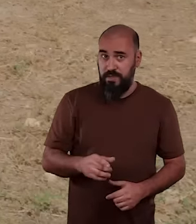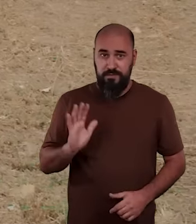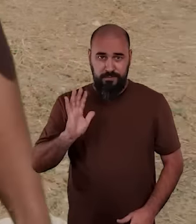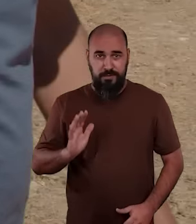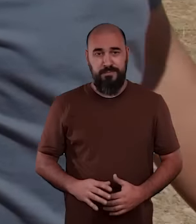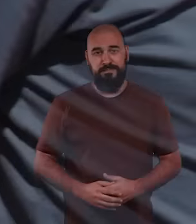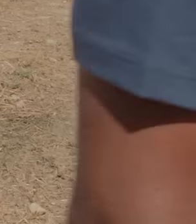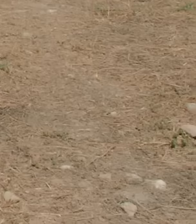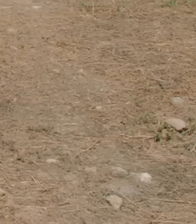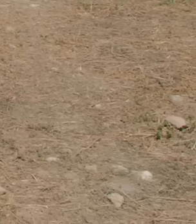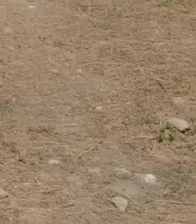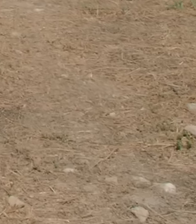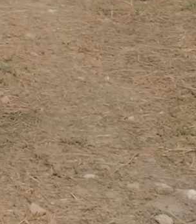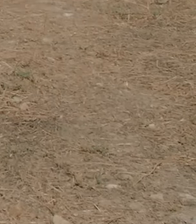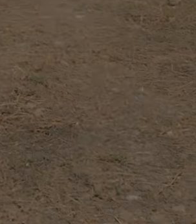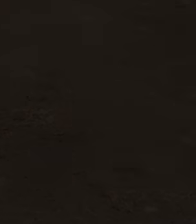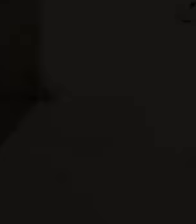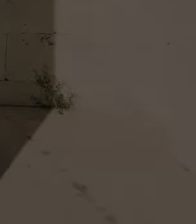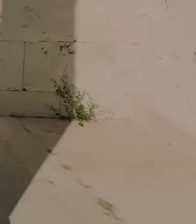tchau!